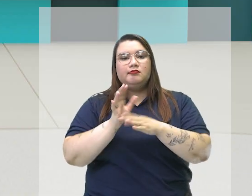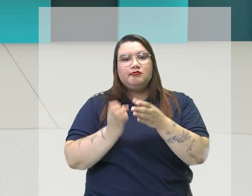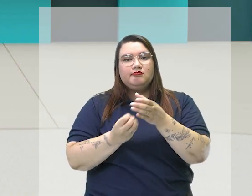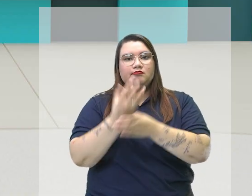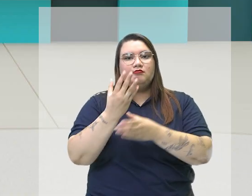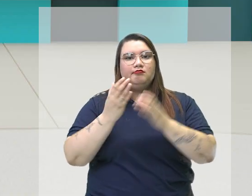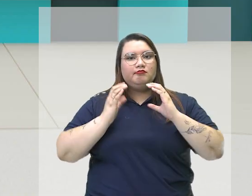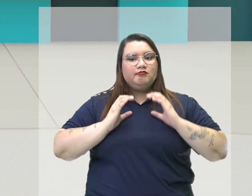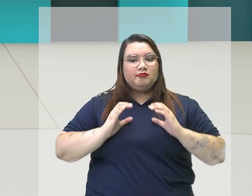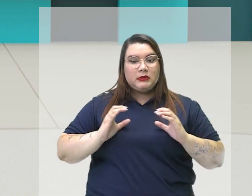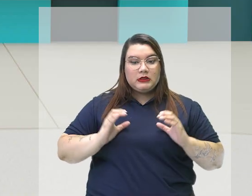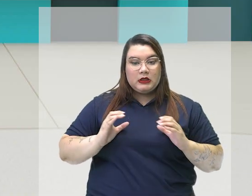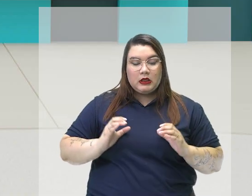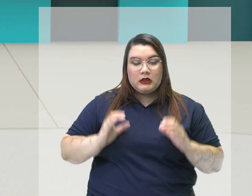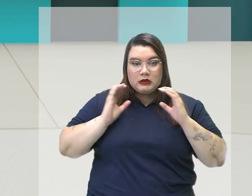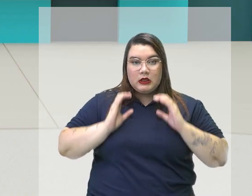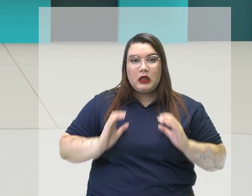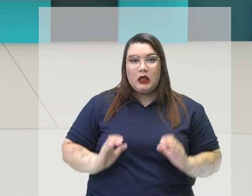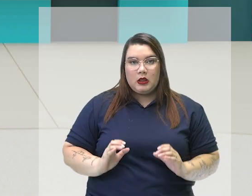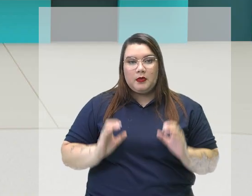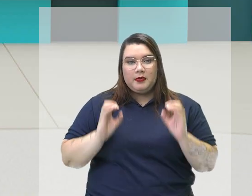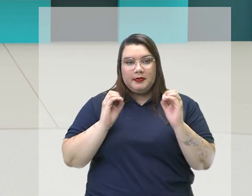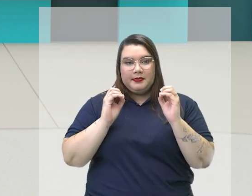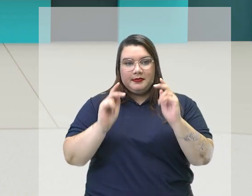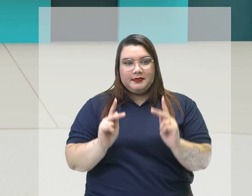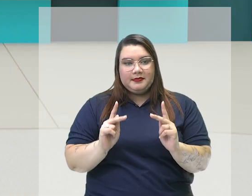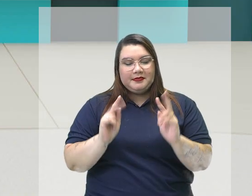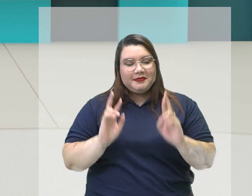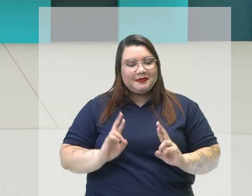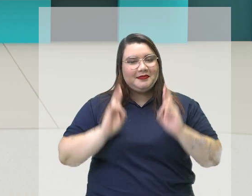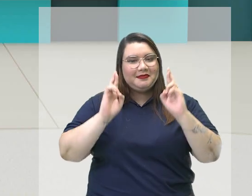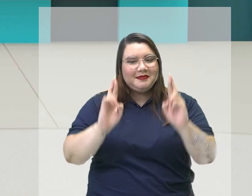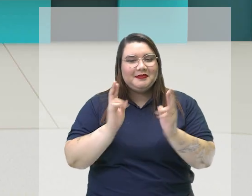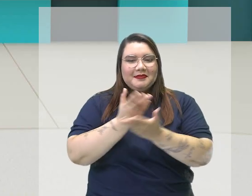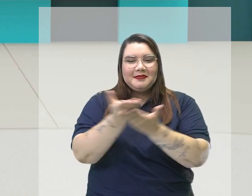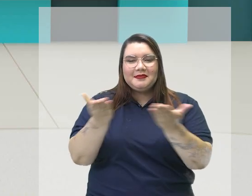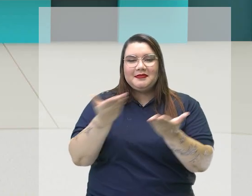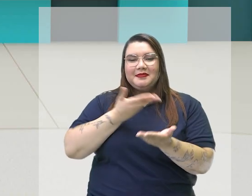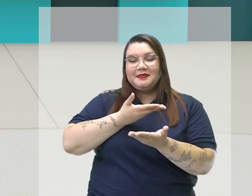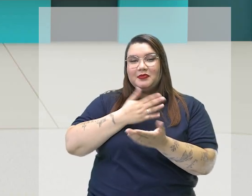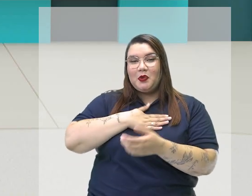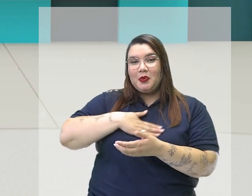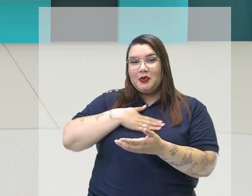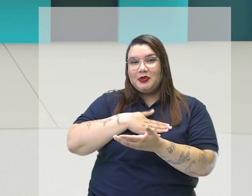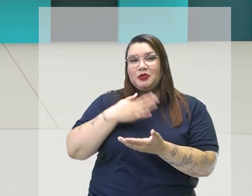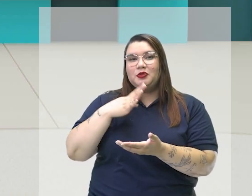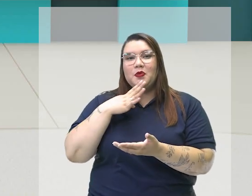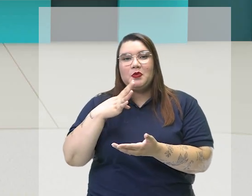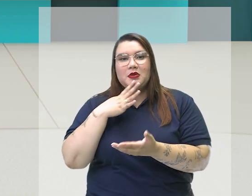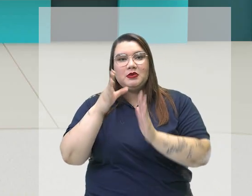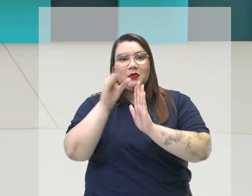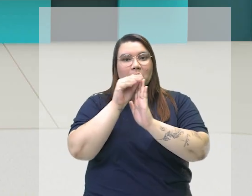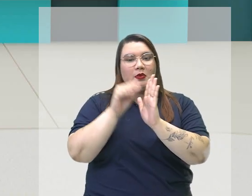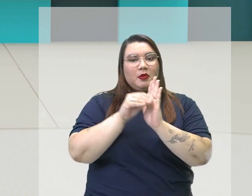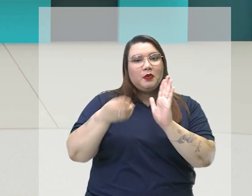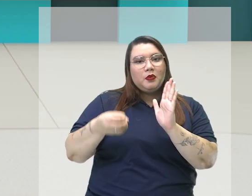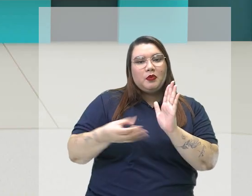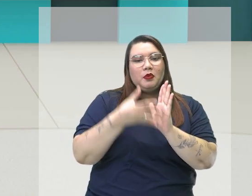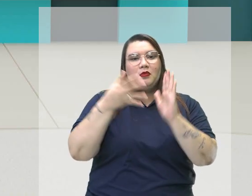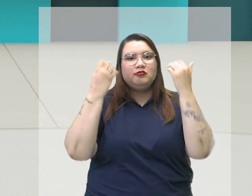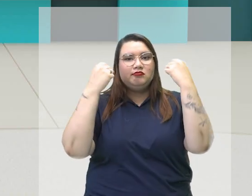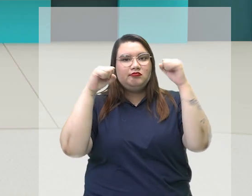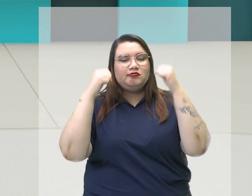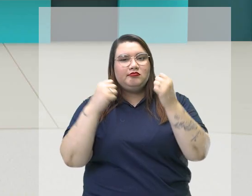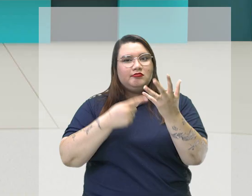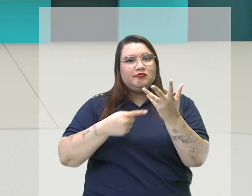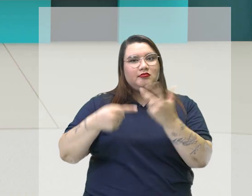a formar vocês integralmente, tá certo? Espero que vocês tenham gostado de conhecer um pouquinho mais a